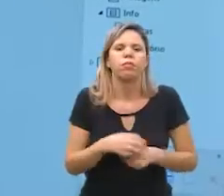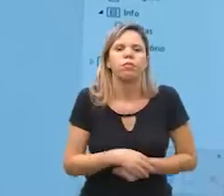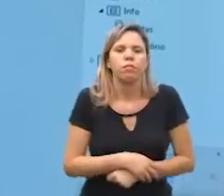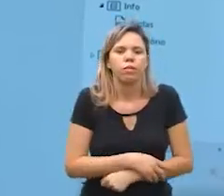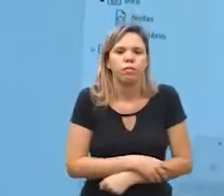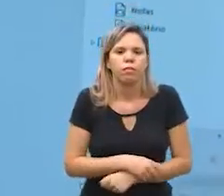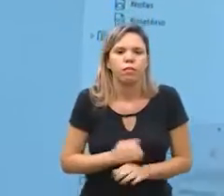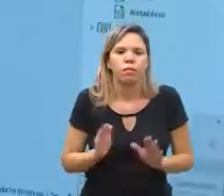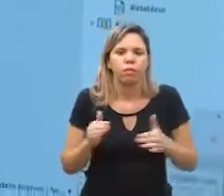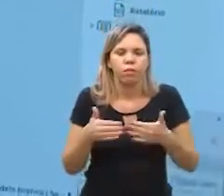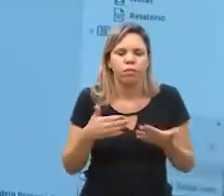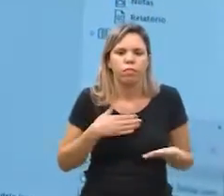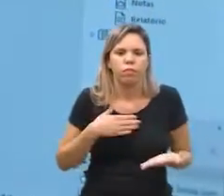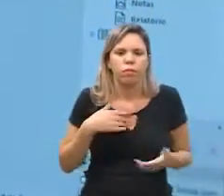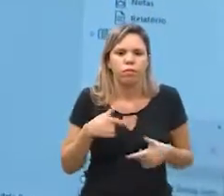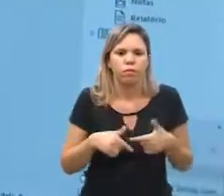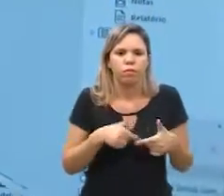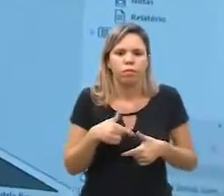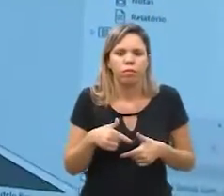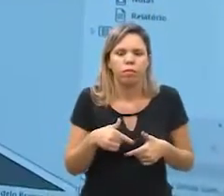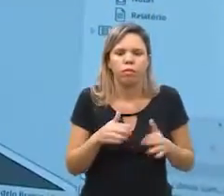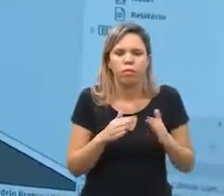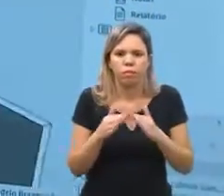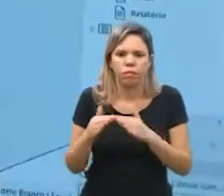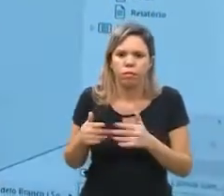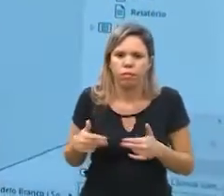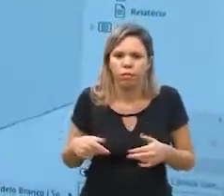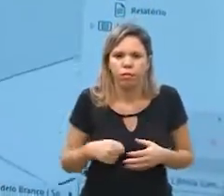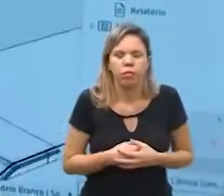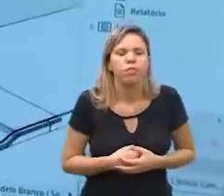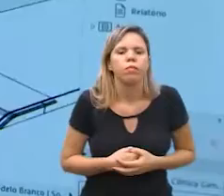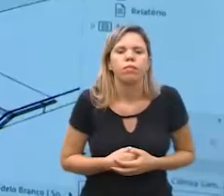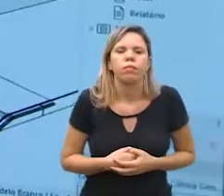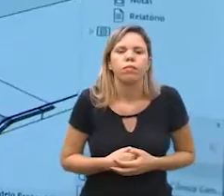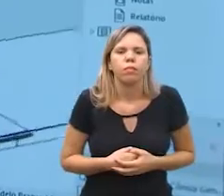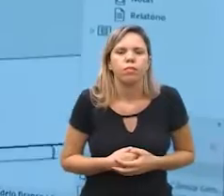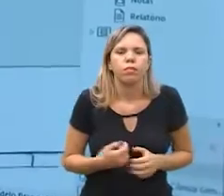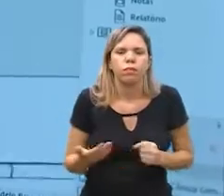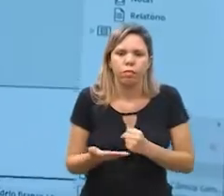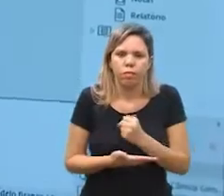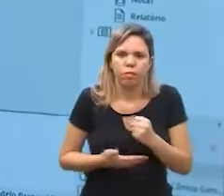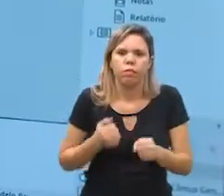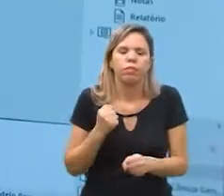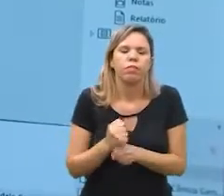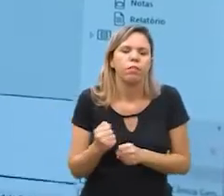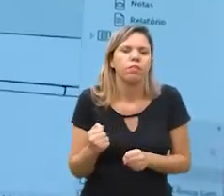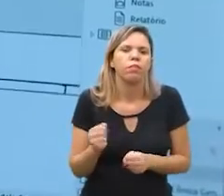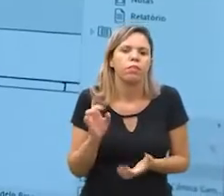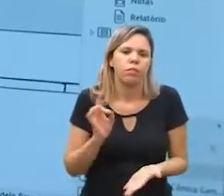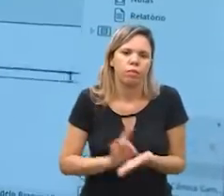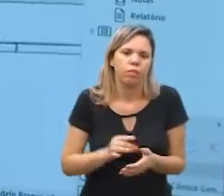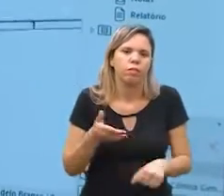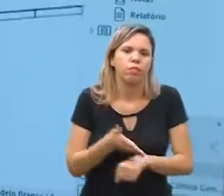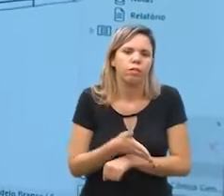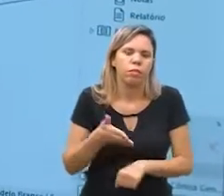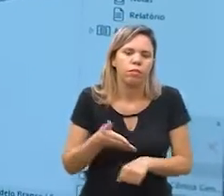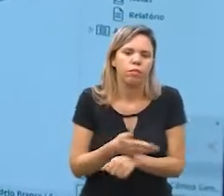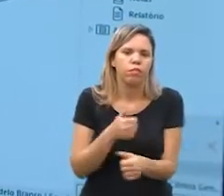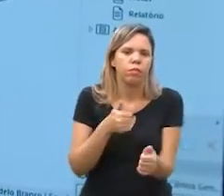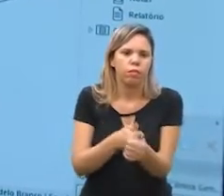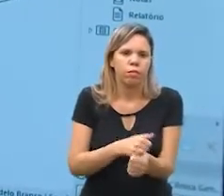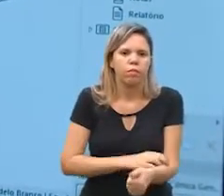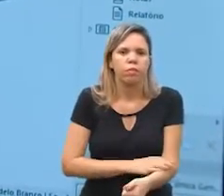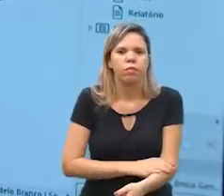lado, né? O meu foco acabou sendo residencial. Então, e basicamente construção, realmente participando,